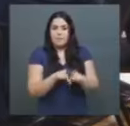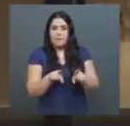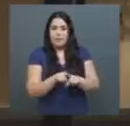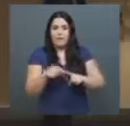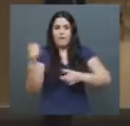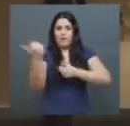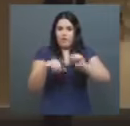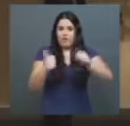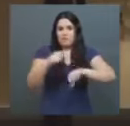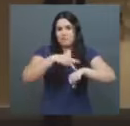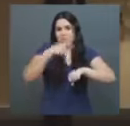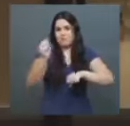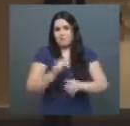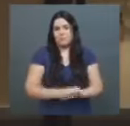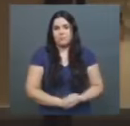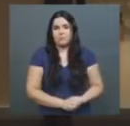pós-graduações.